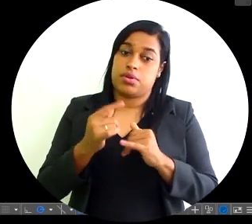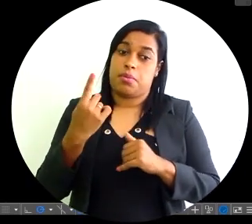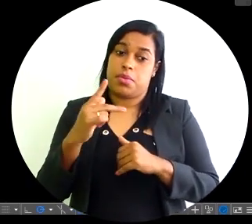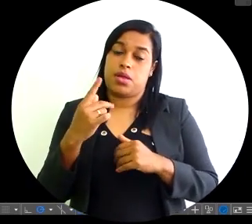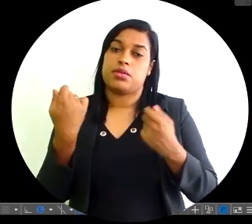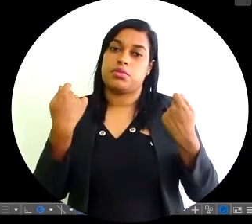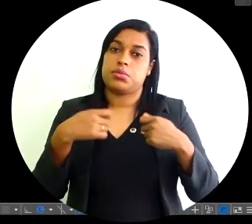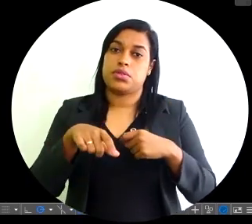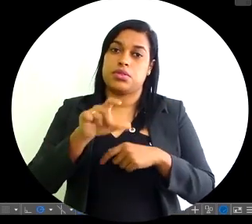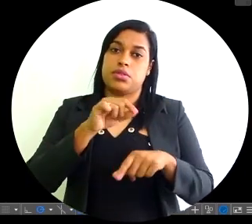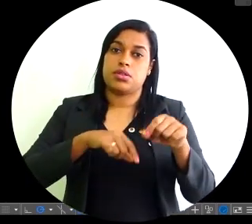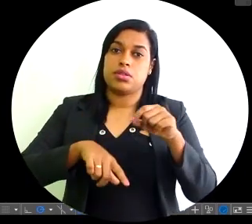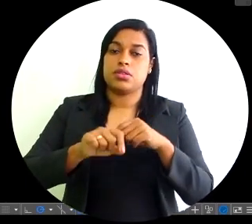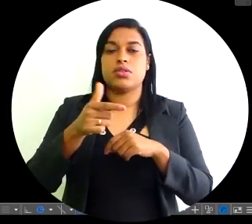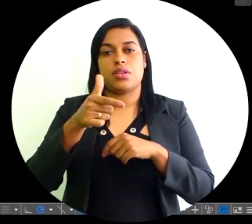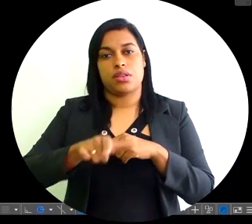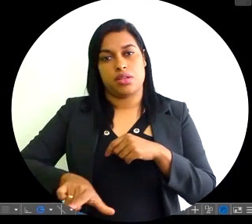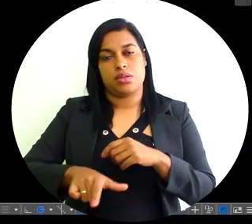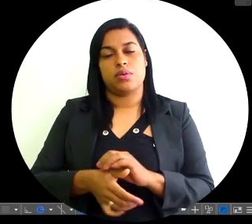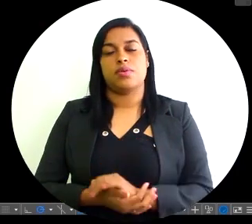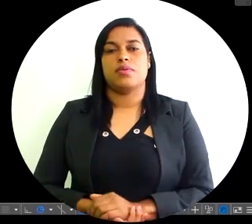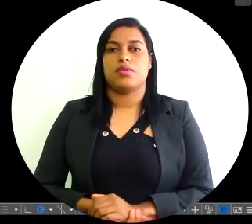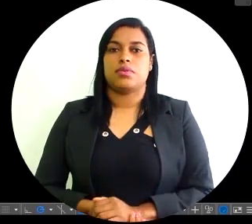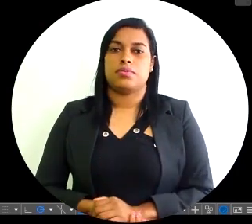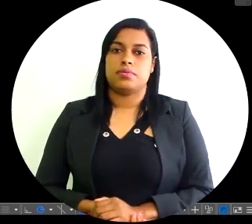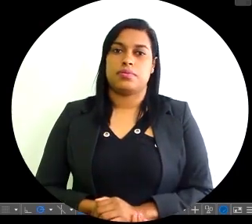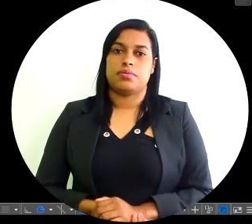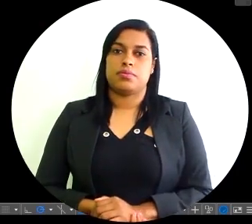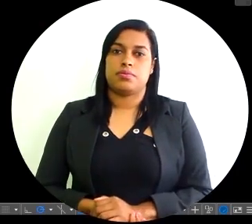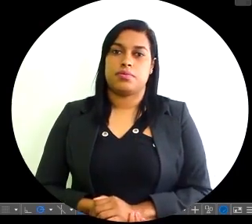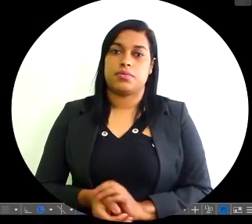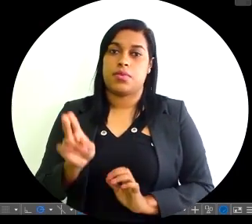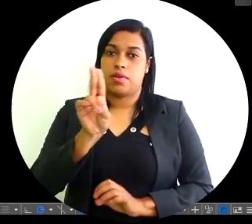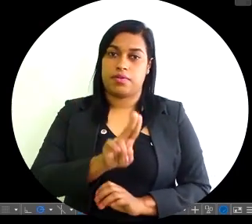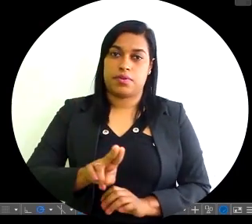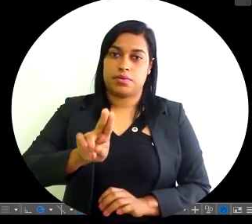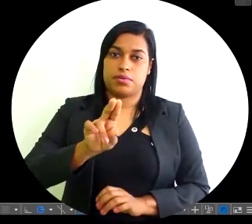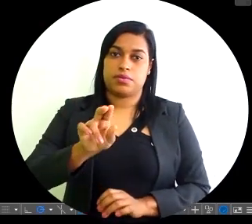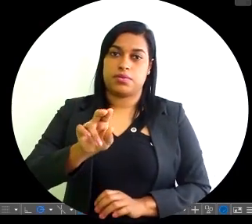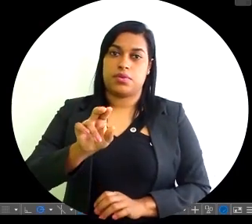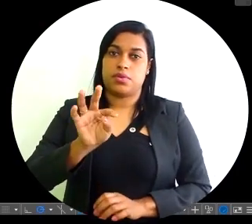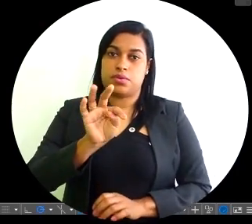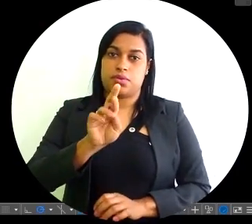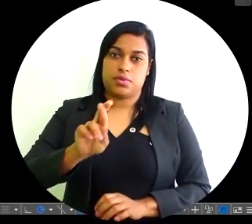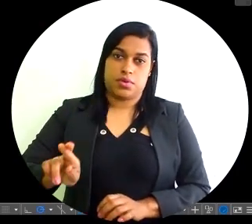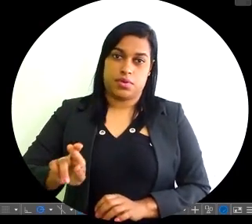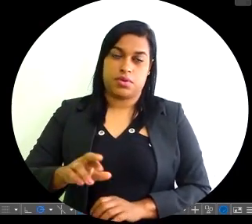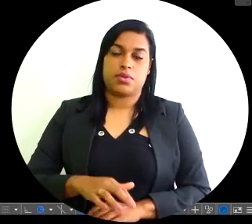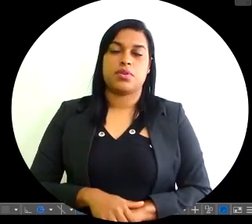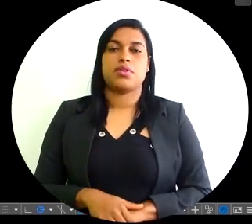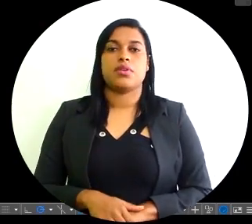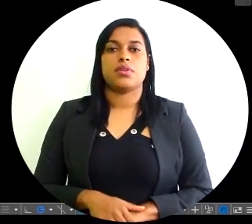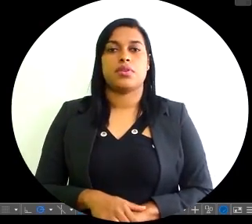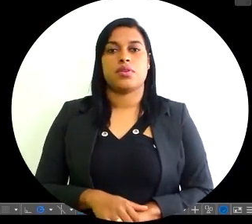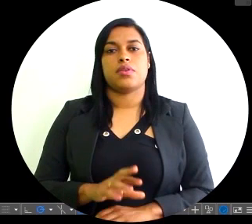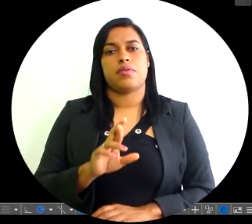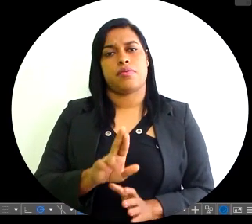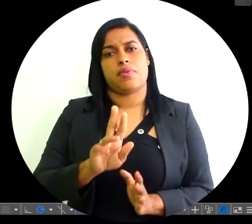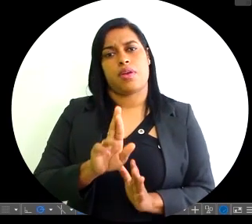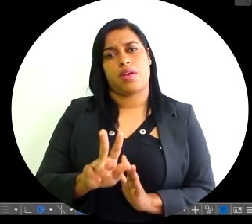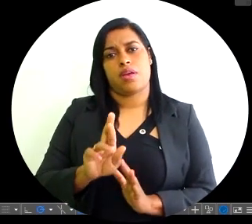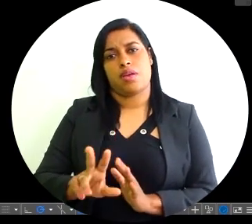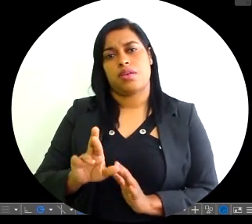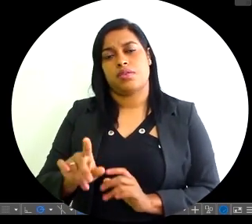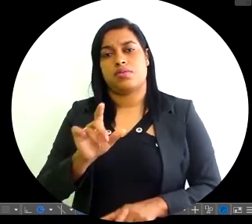da linha. Para isso eu tenho que selecionar o comando novamente. Então nesse caso a gente vai usar o atalho TR.